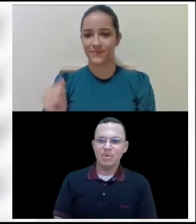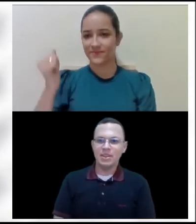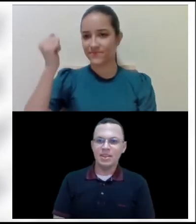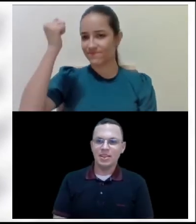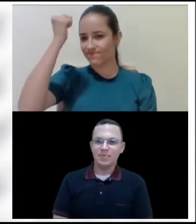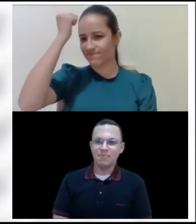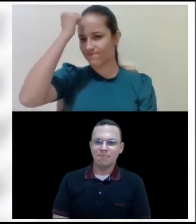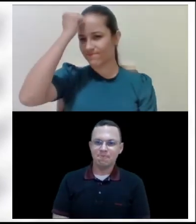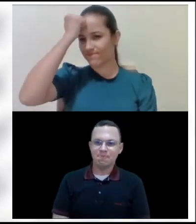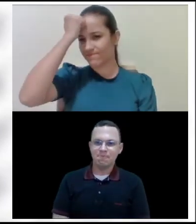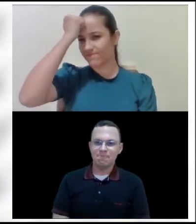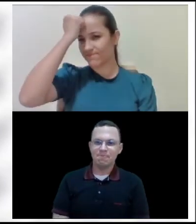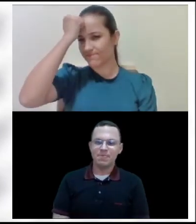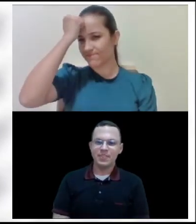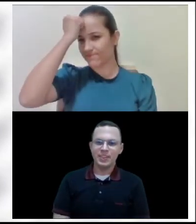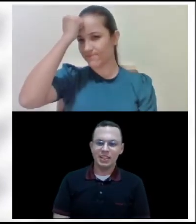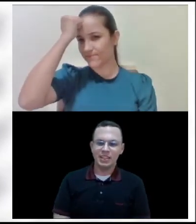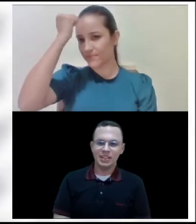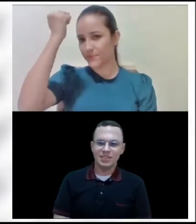Arrepender.